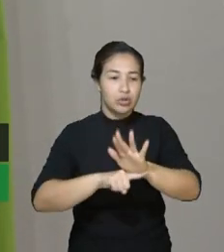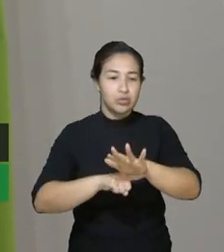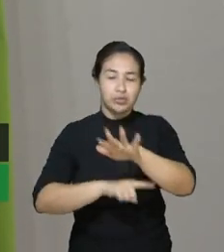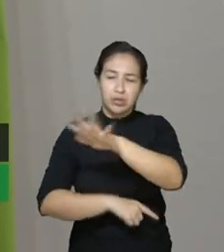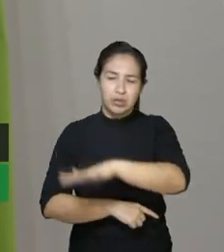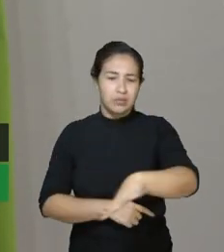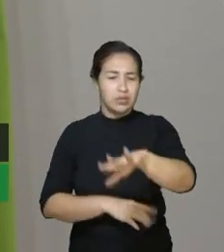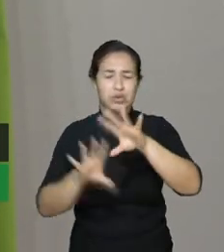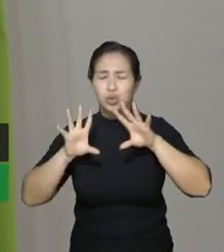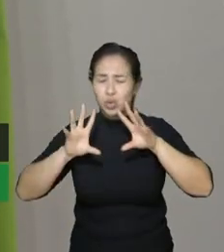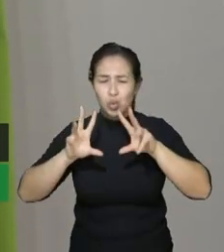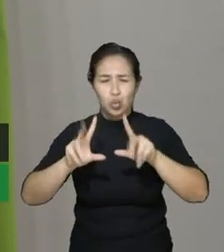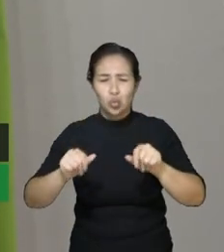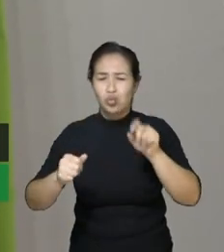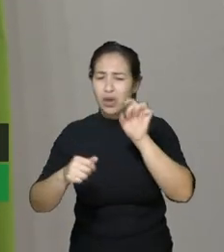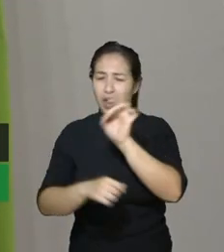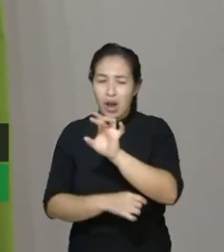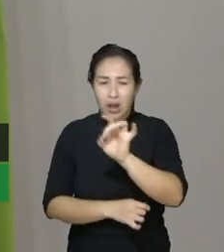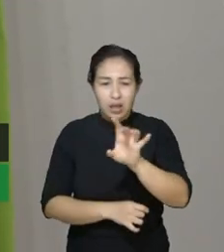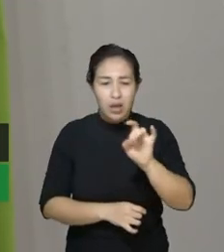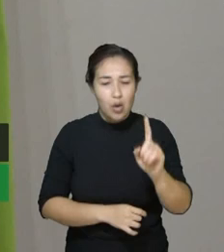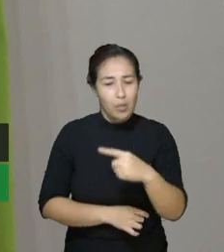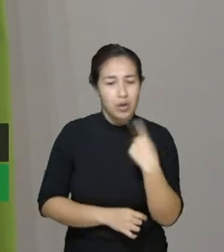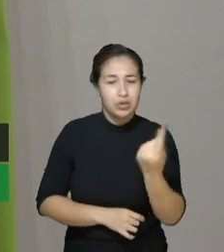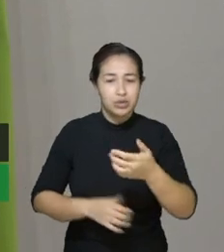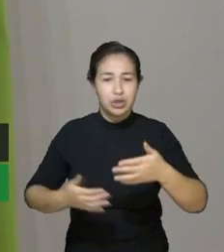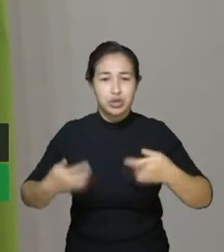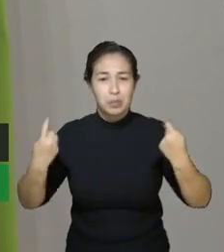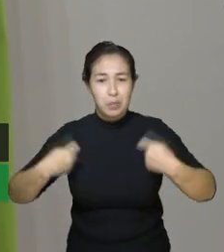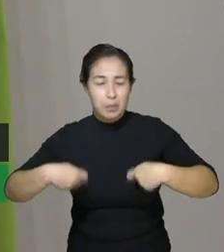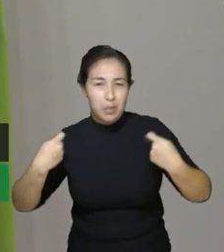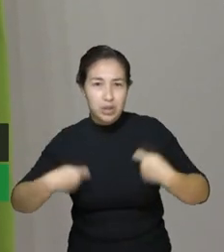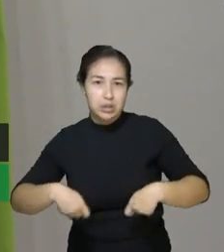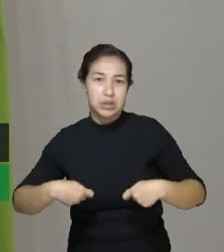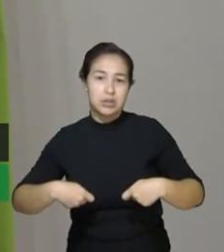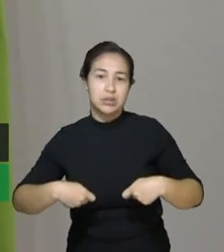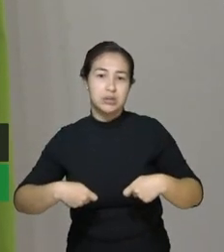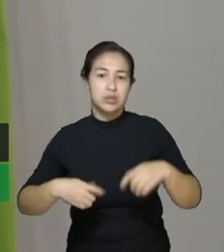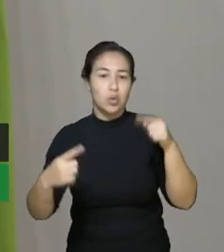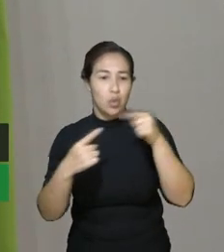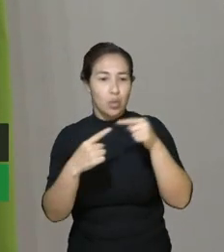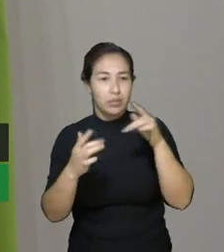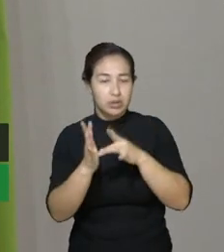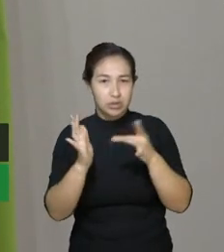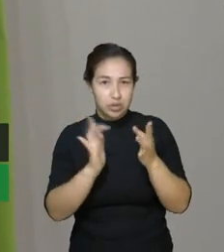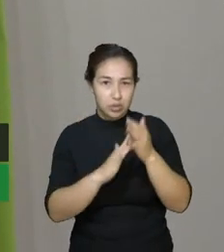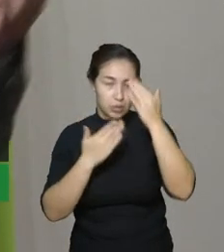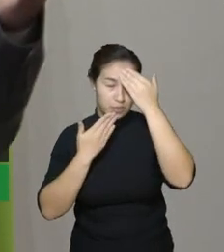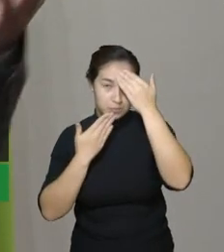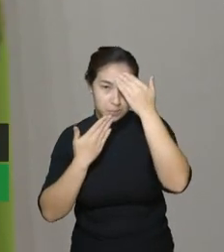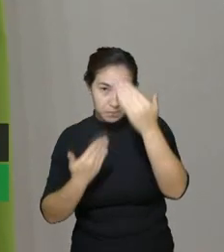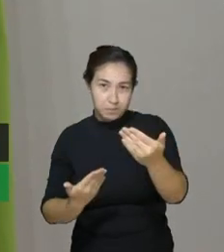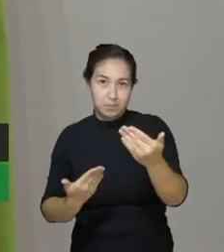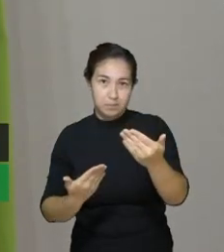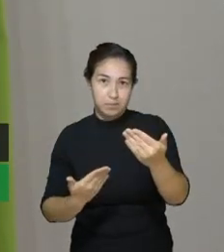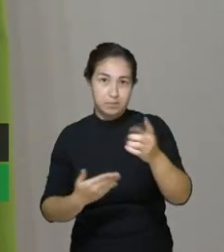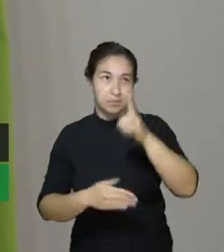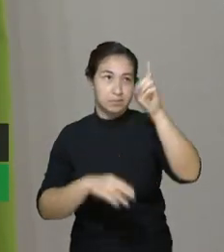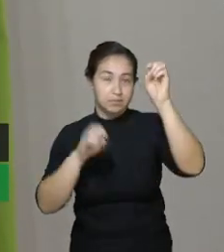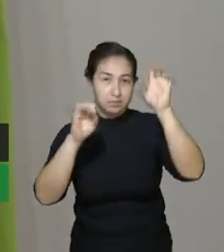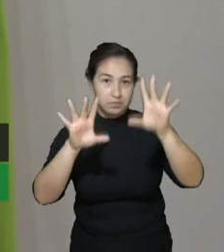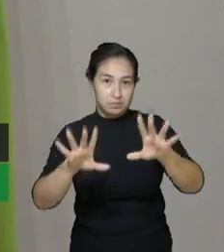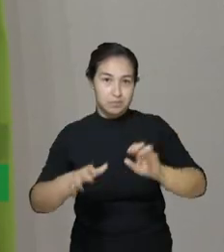todas as nossas necessidades em Cristo Jesus. Muito obrigado. Que Deus os